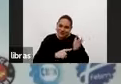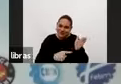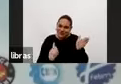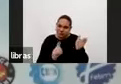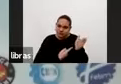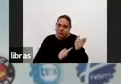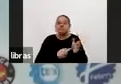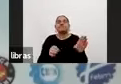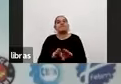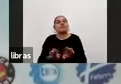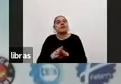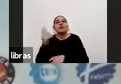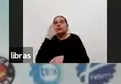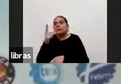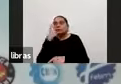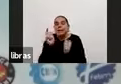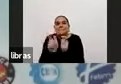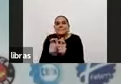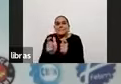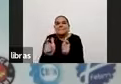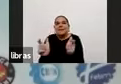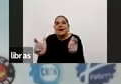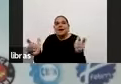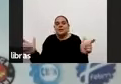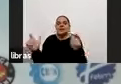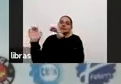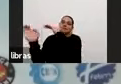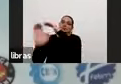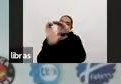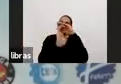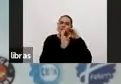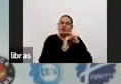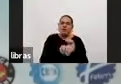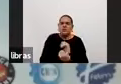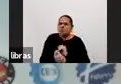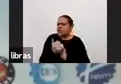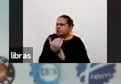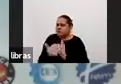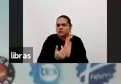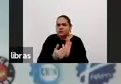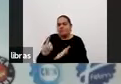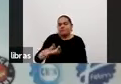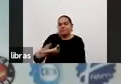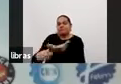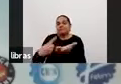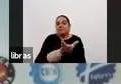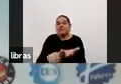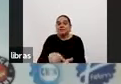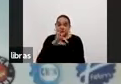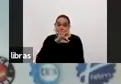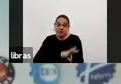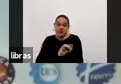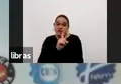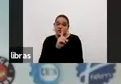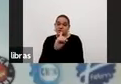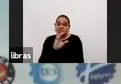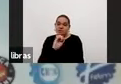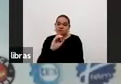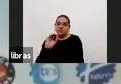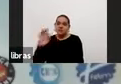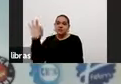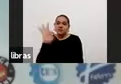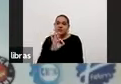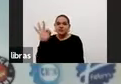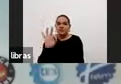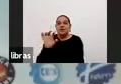conseguiram, na maior parte das empresas, quase todas, fechar com 100% do salário líquido,